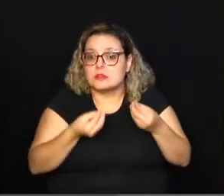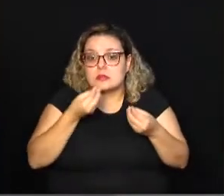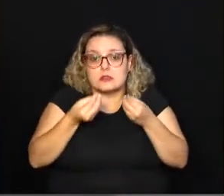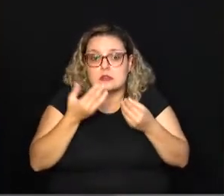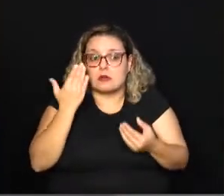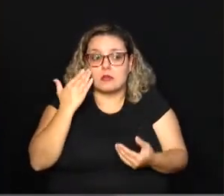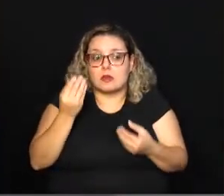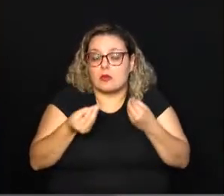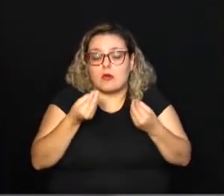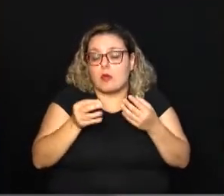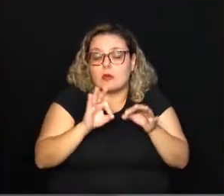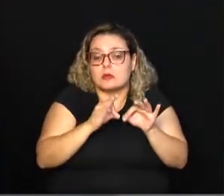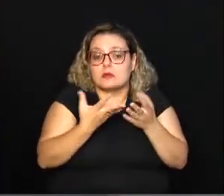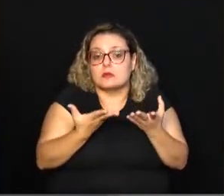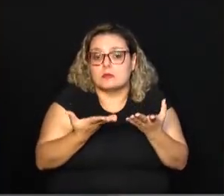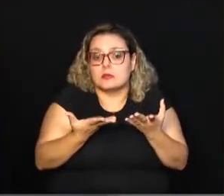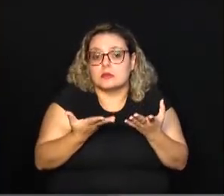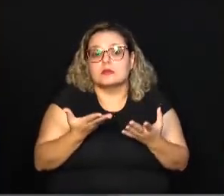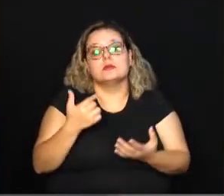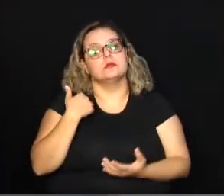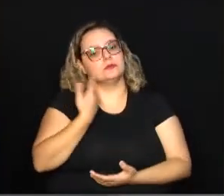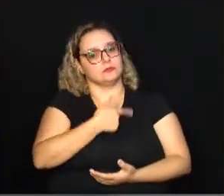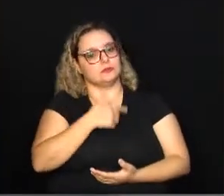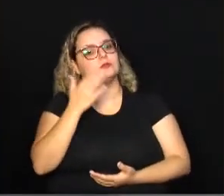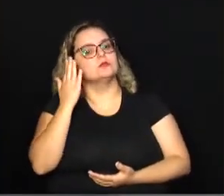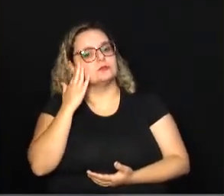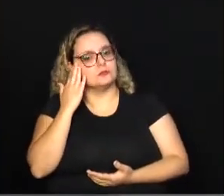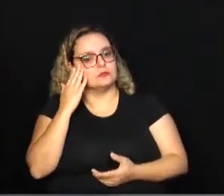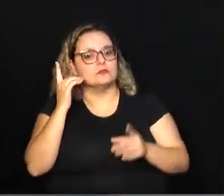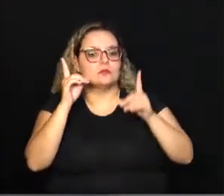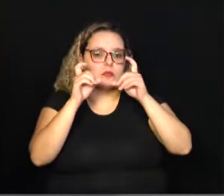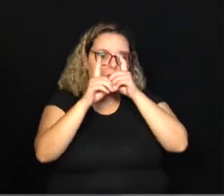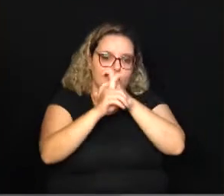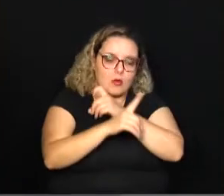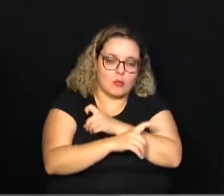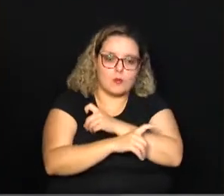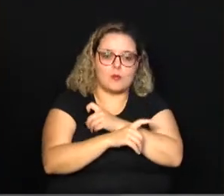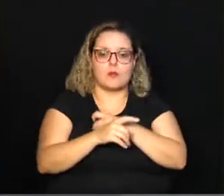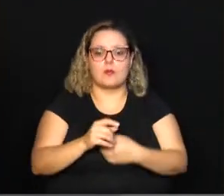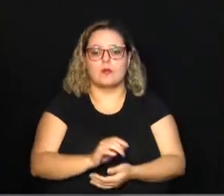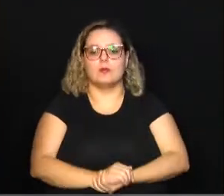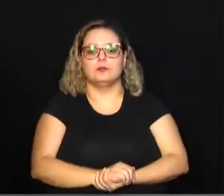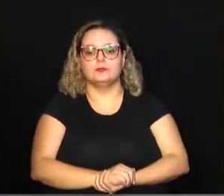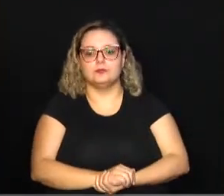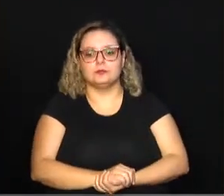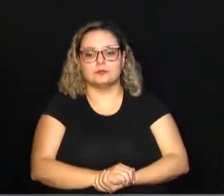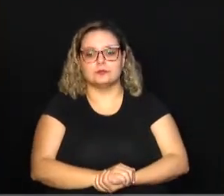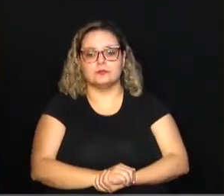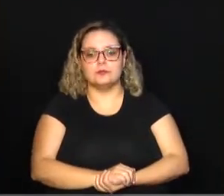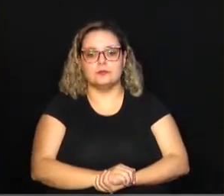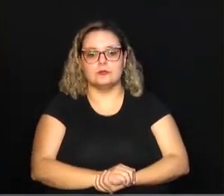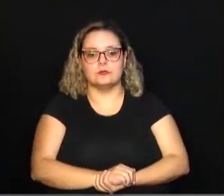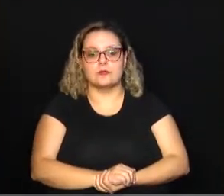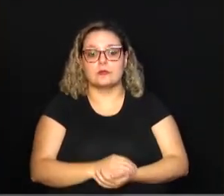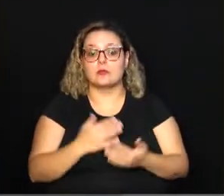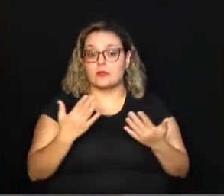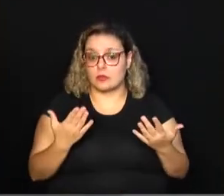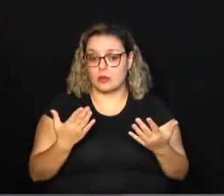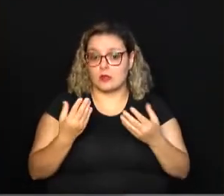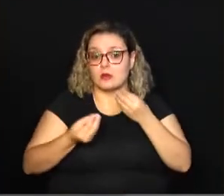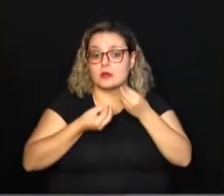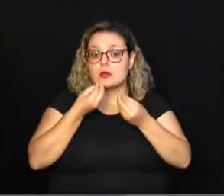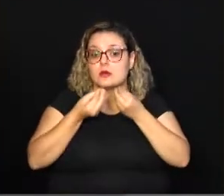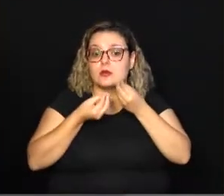muito complicado. Nós temos ciência da dificuldade que tem acontecido no atendimento, mas eu gostaria que o Dr.